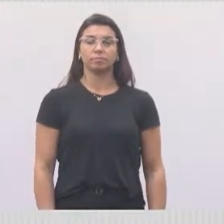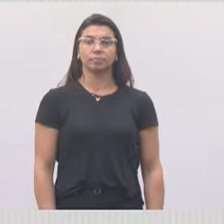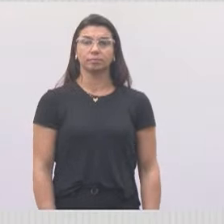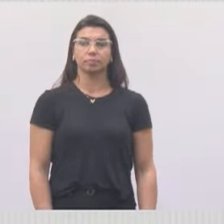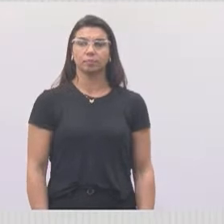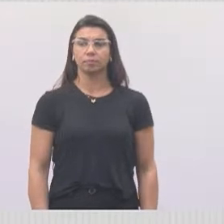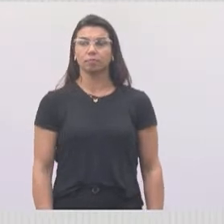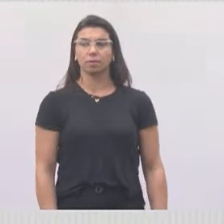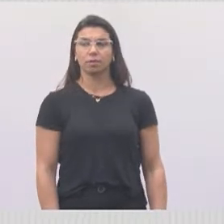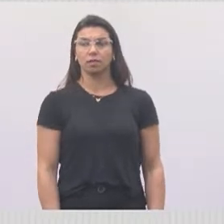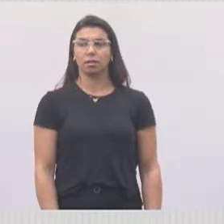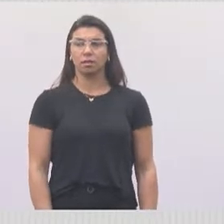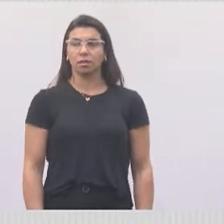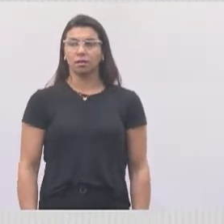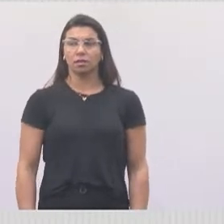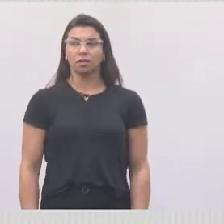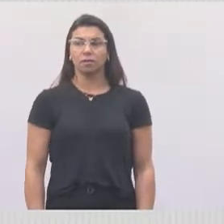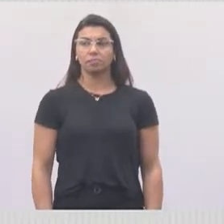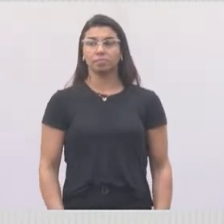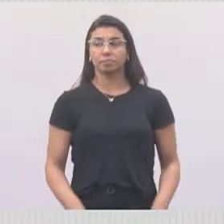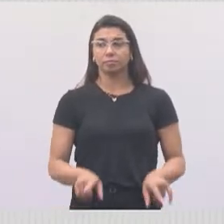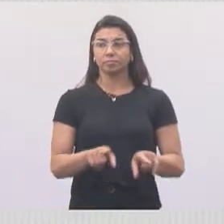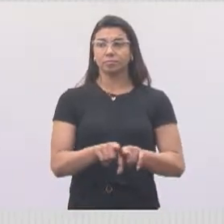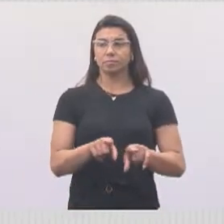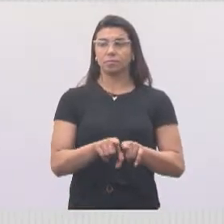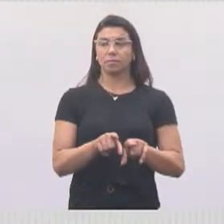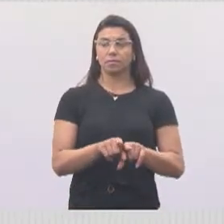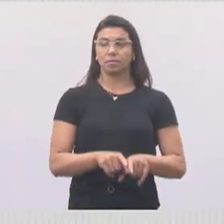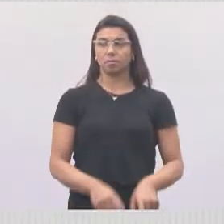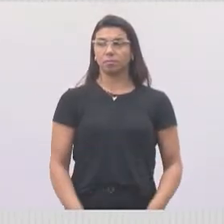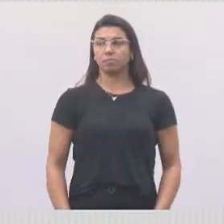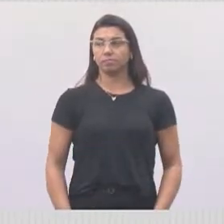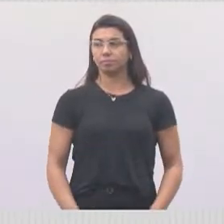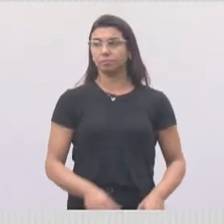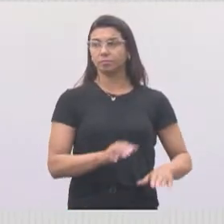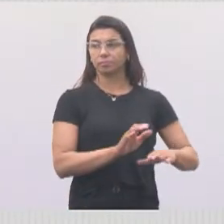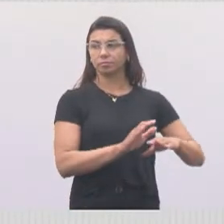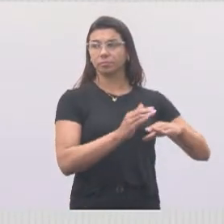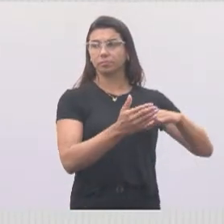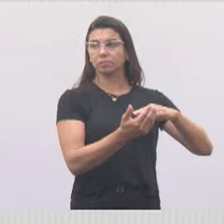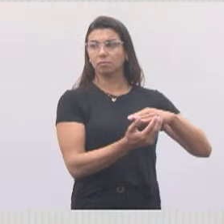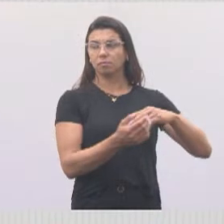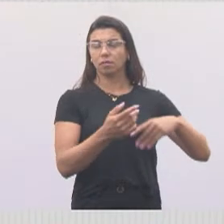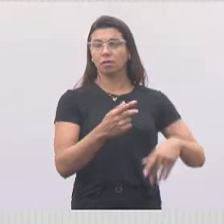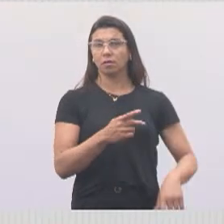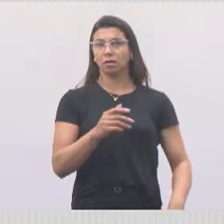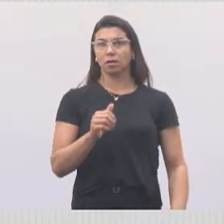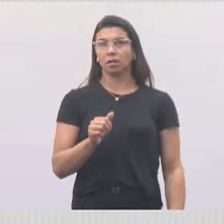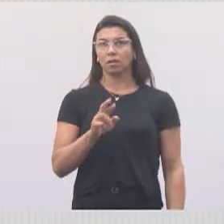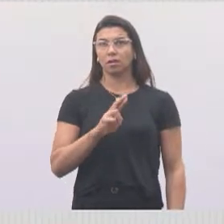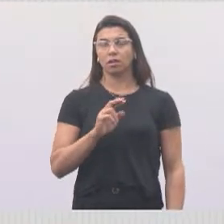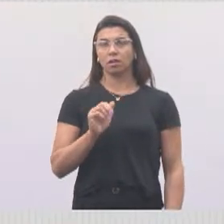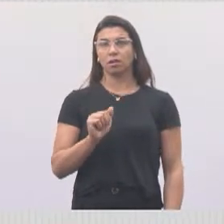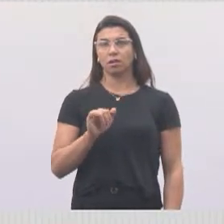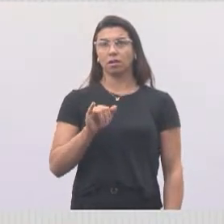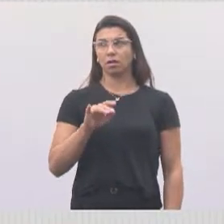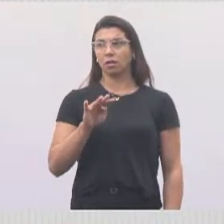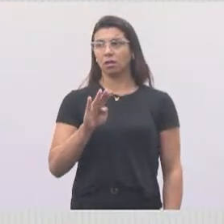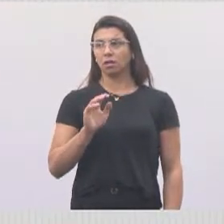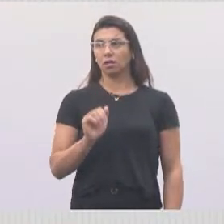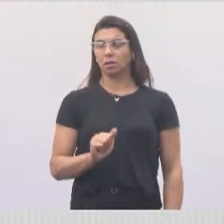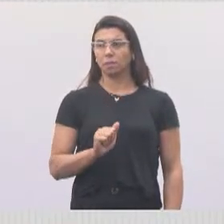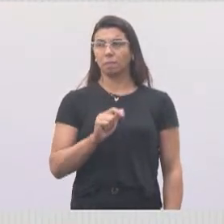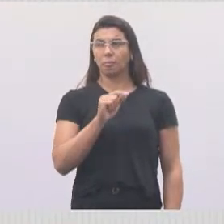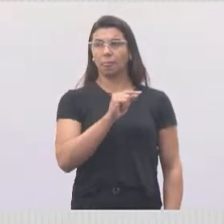E também estive lá na rua Borba Gato, pode pôr, por favor, a próxima. De frente ao Colégio Ângulo.